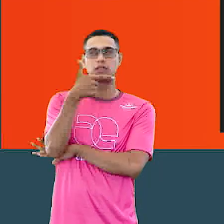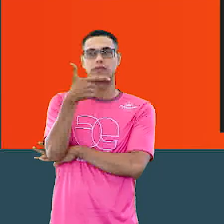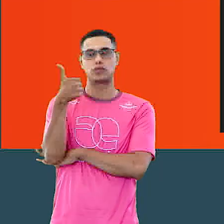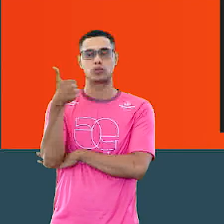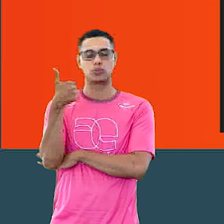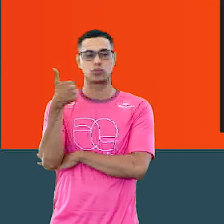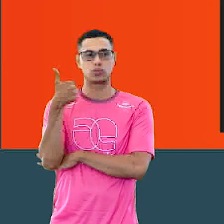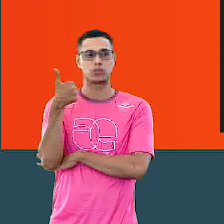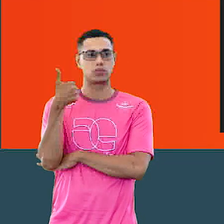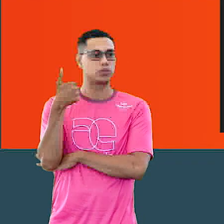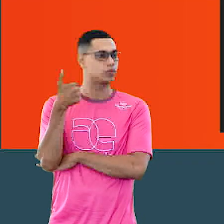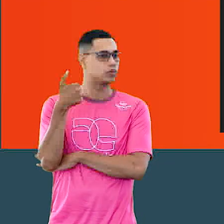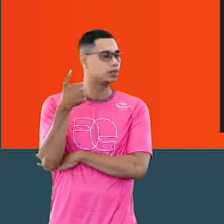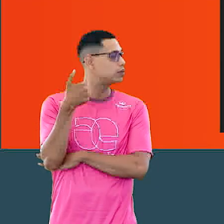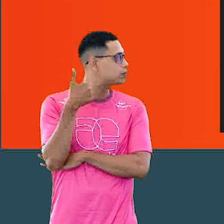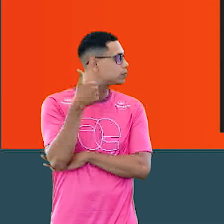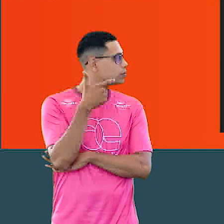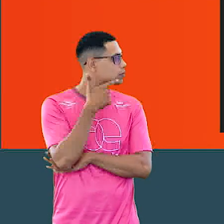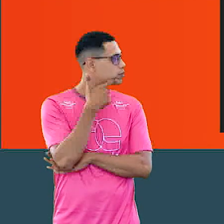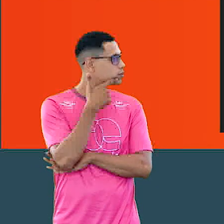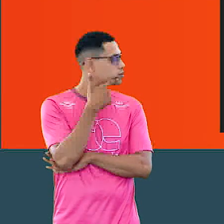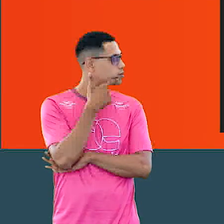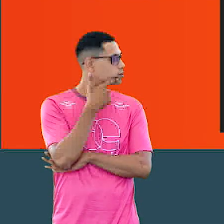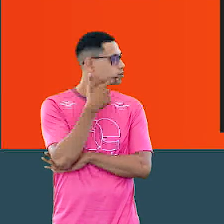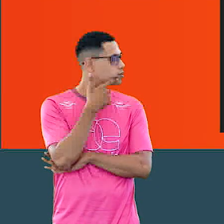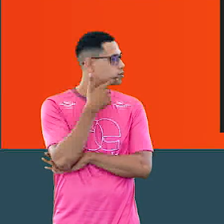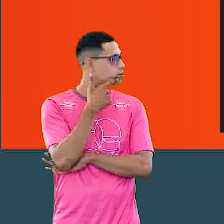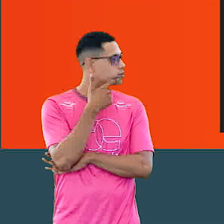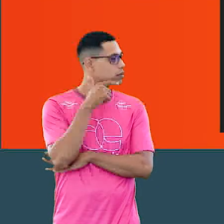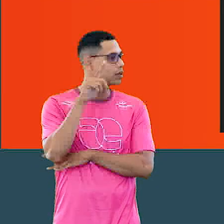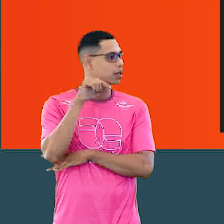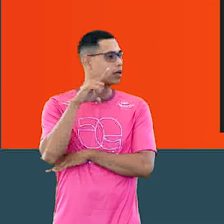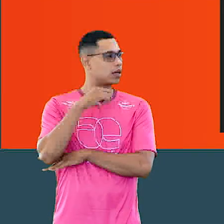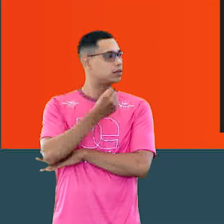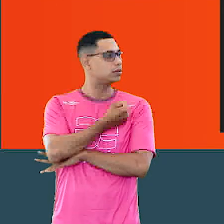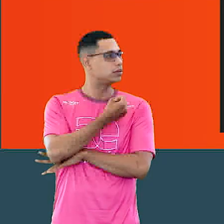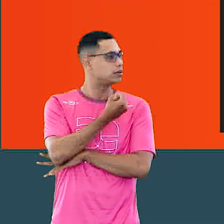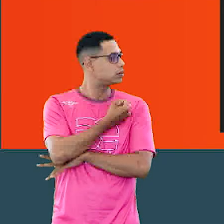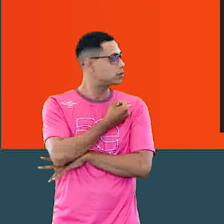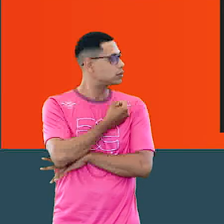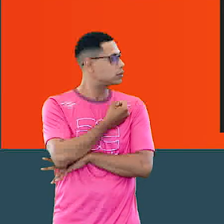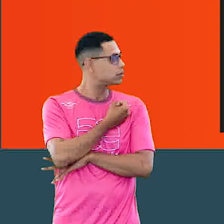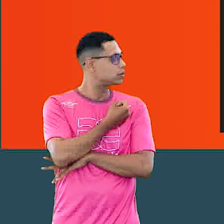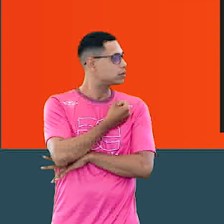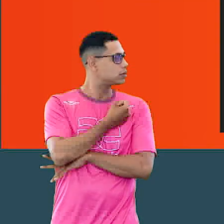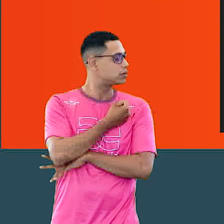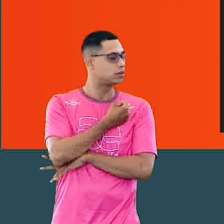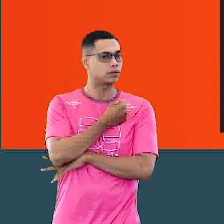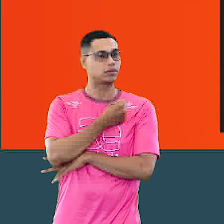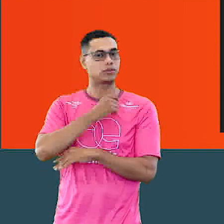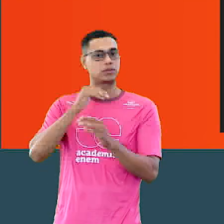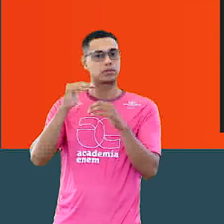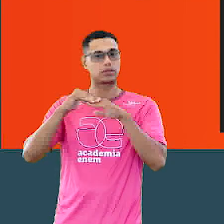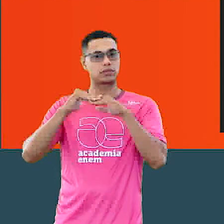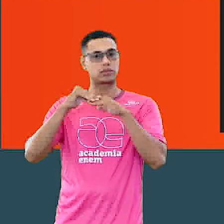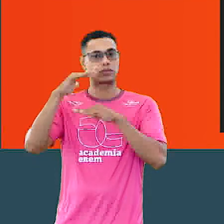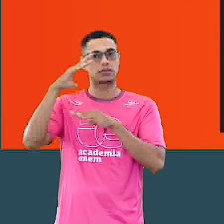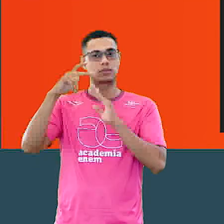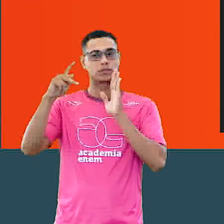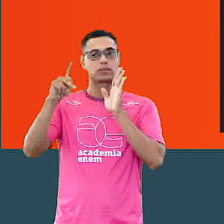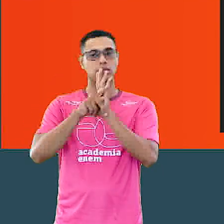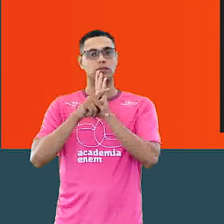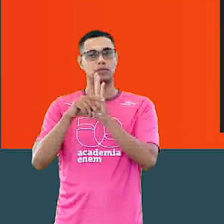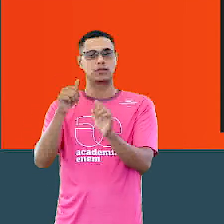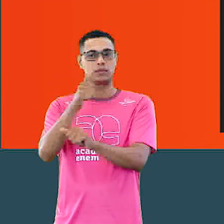conseguindo seguir? 721 foi a nota de corte do aluno da